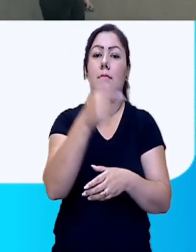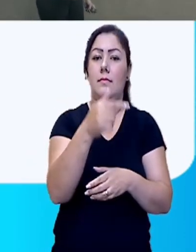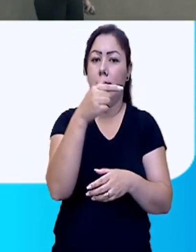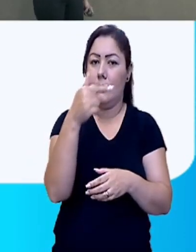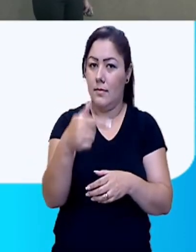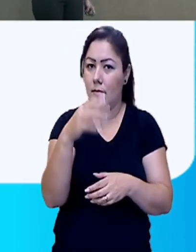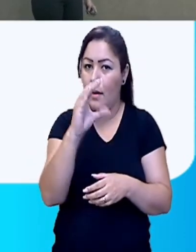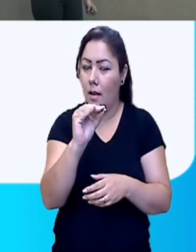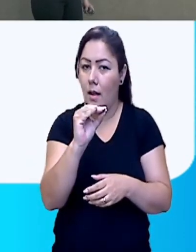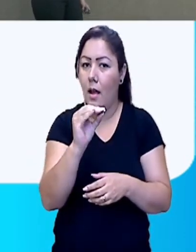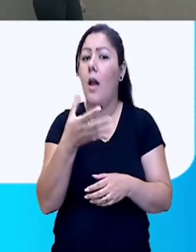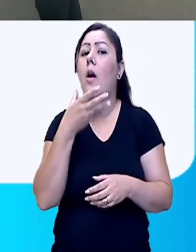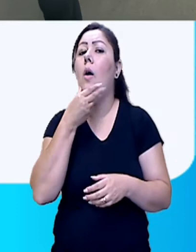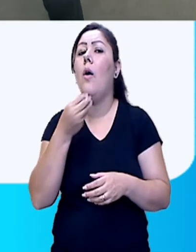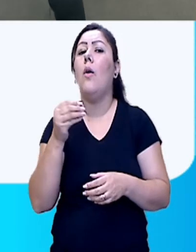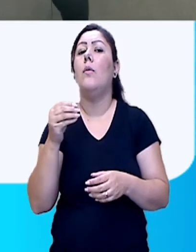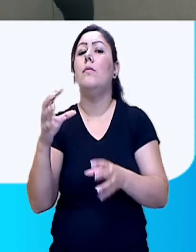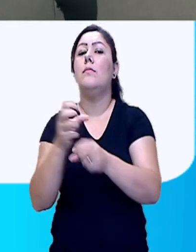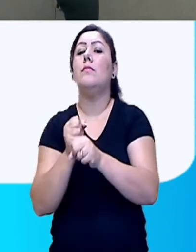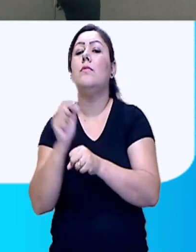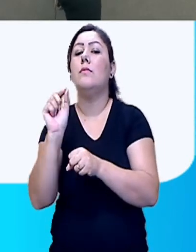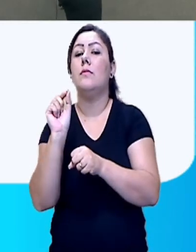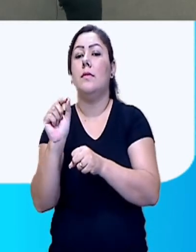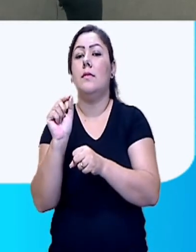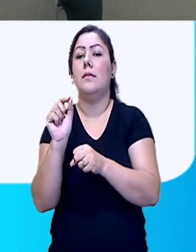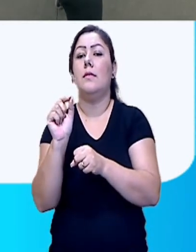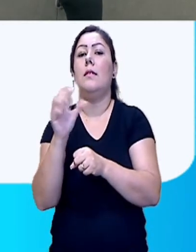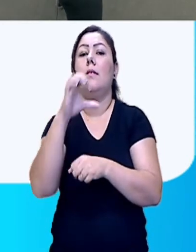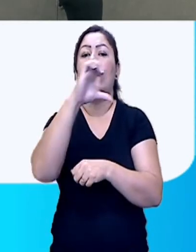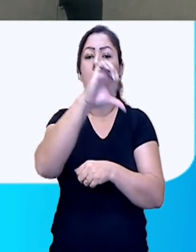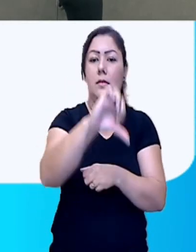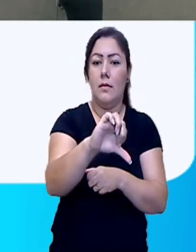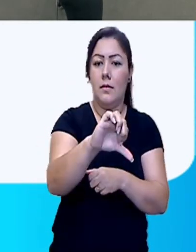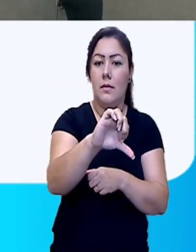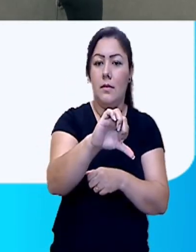770. Antônio juntou quanto?